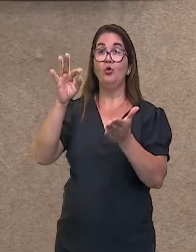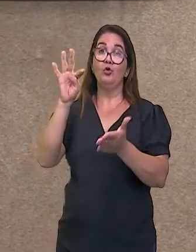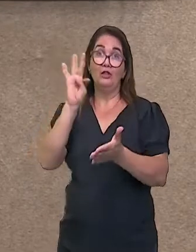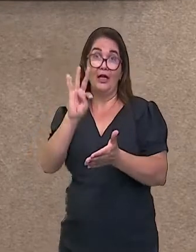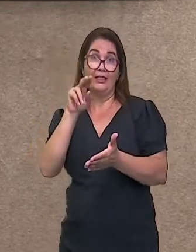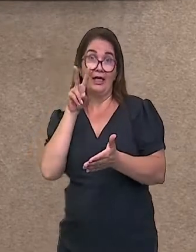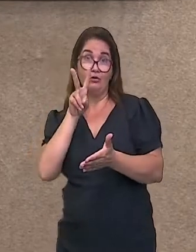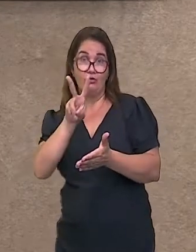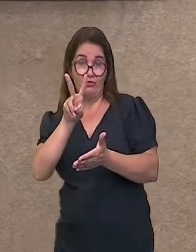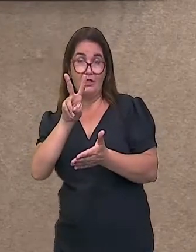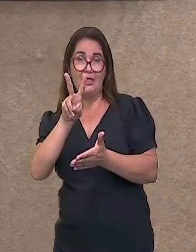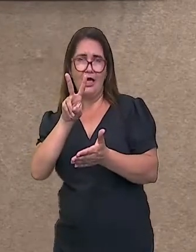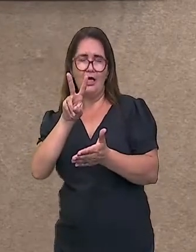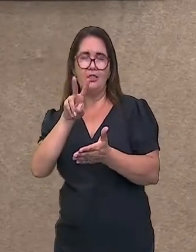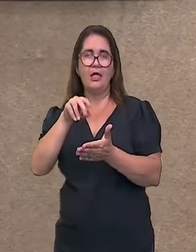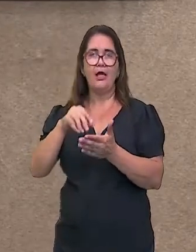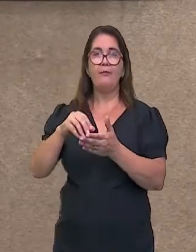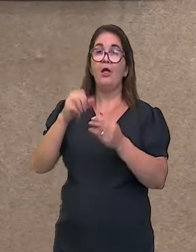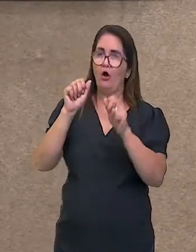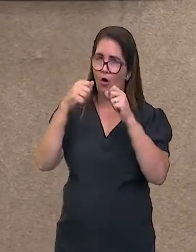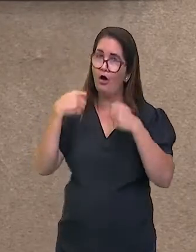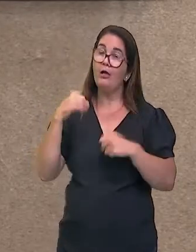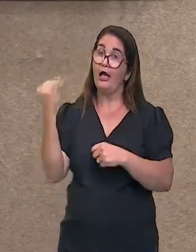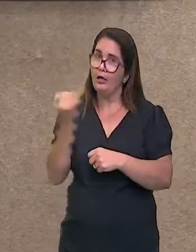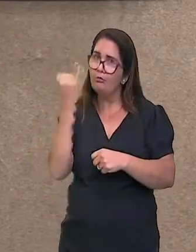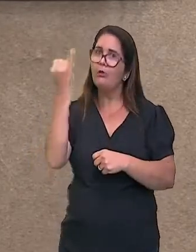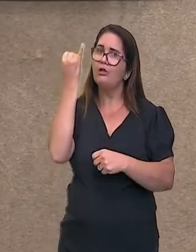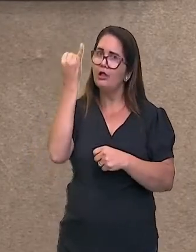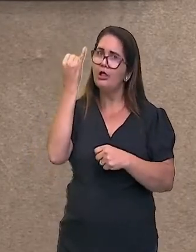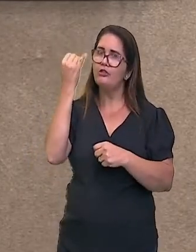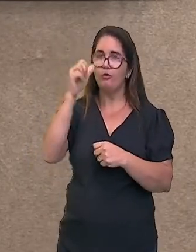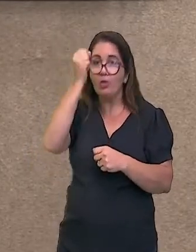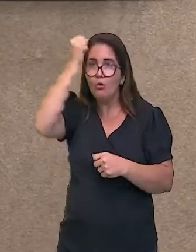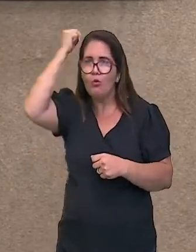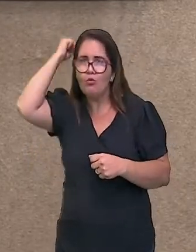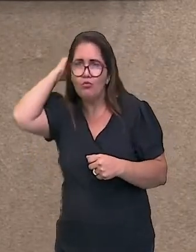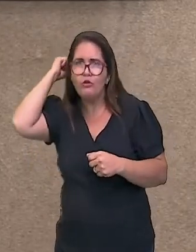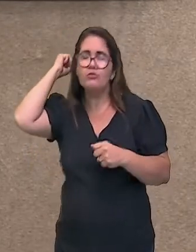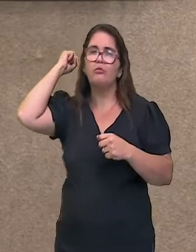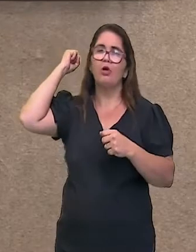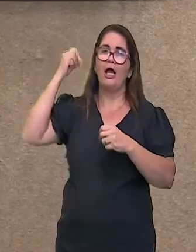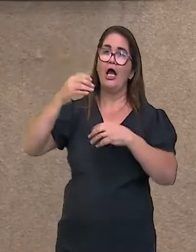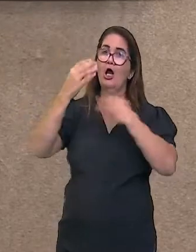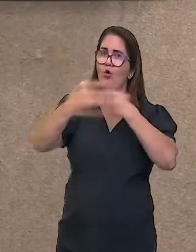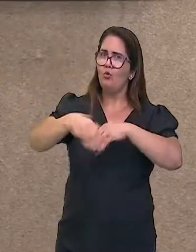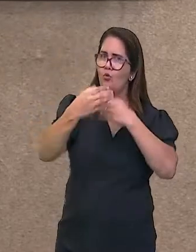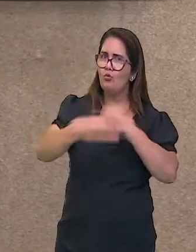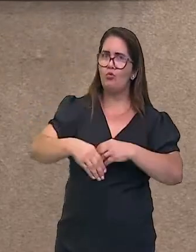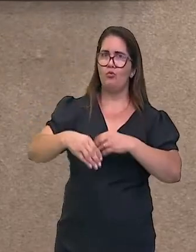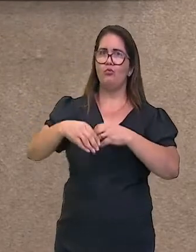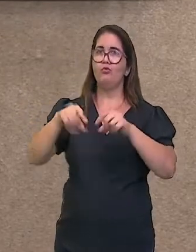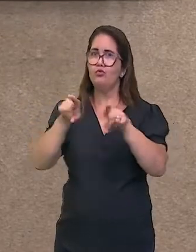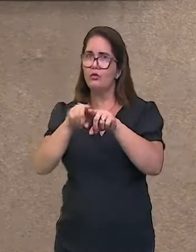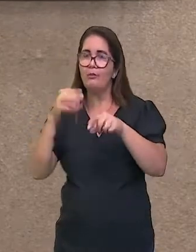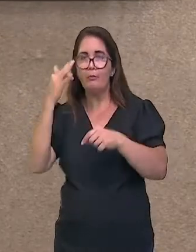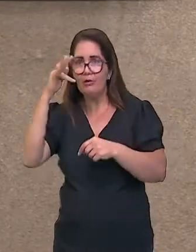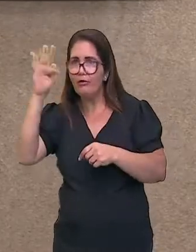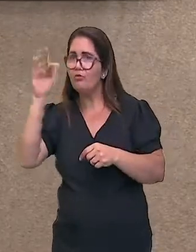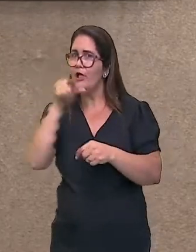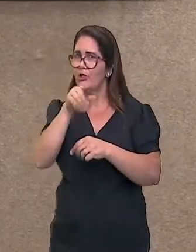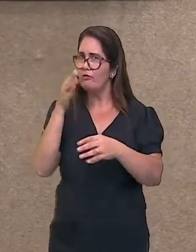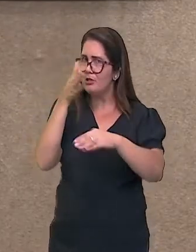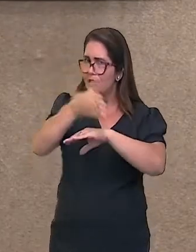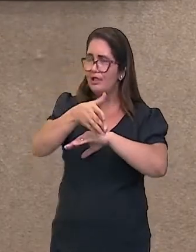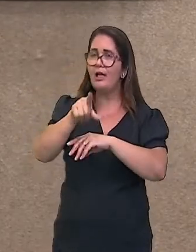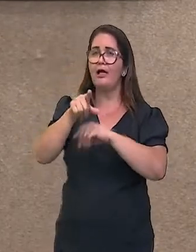provas, questões de vestibulares e concursos, tá, gente? Vamos ficar ligadinho aí. Junho de 1919 foi o